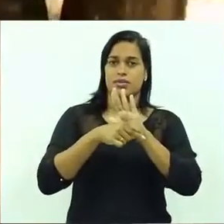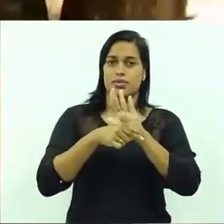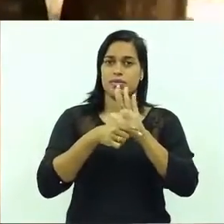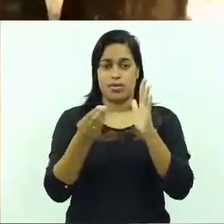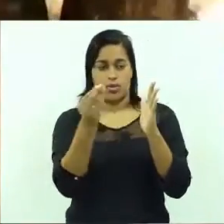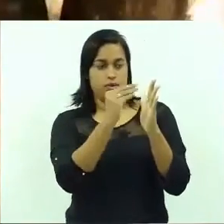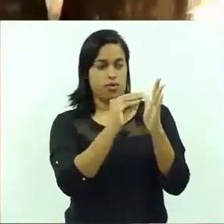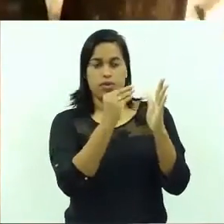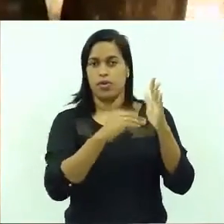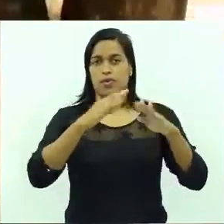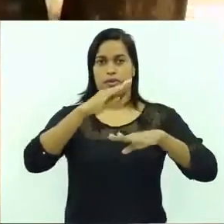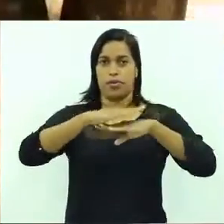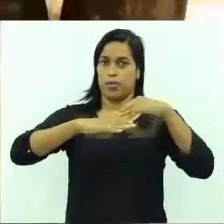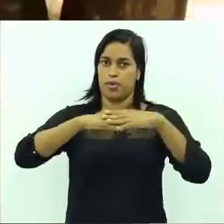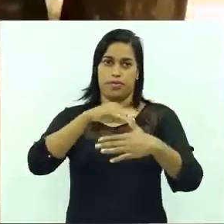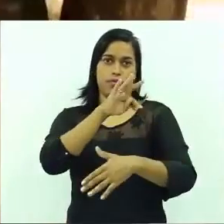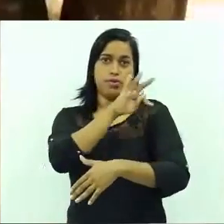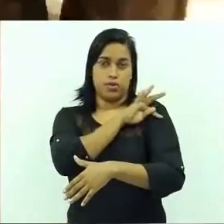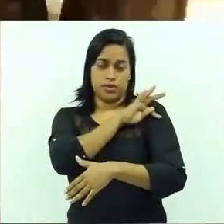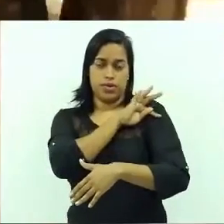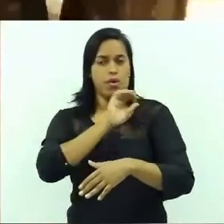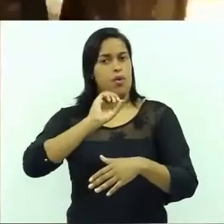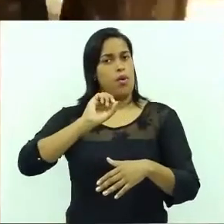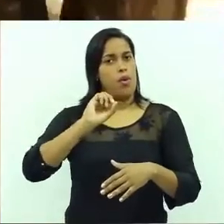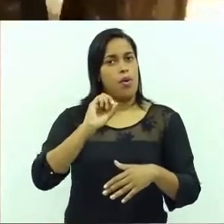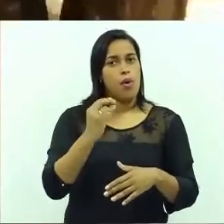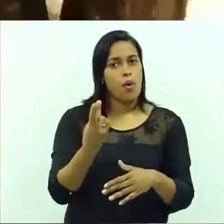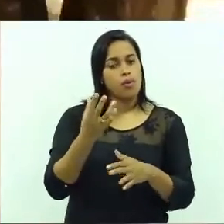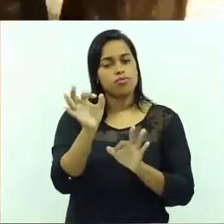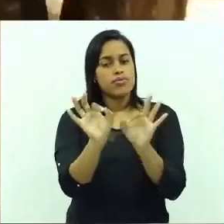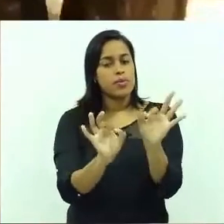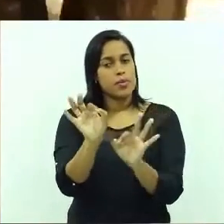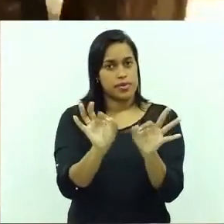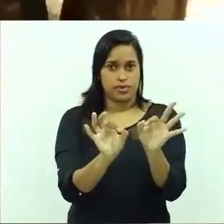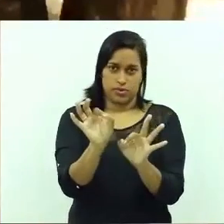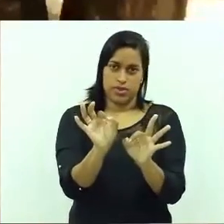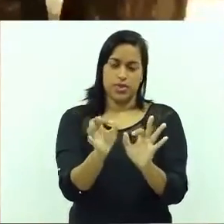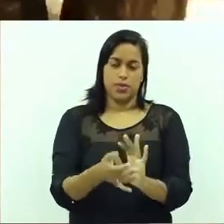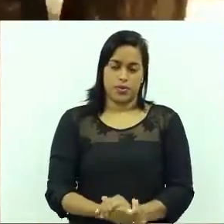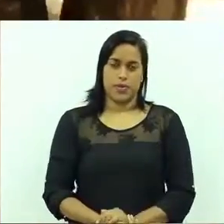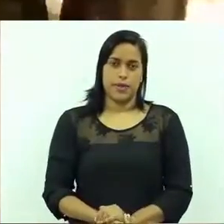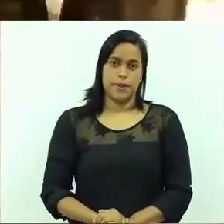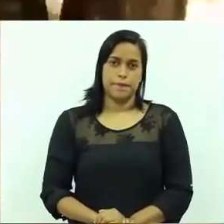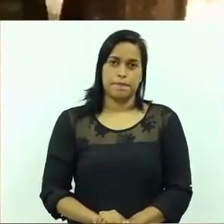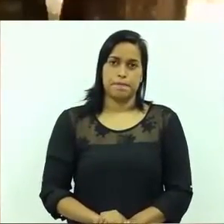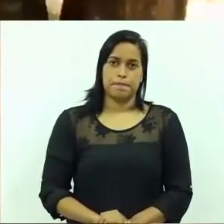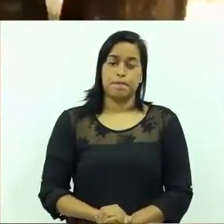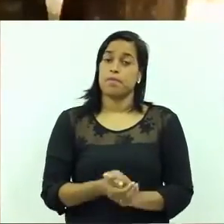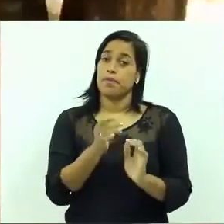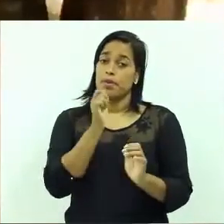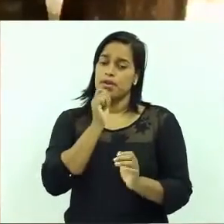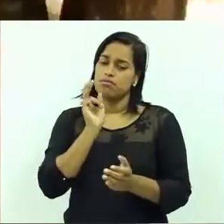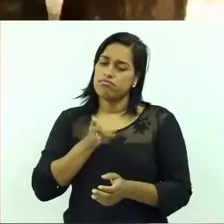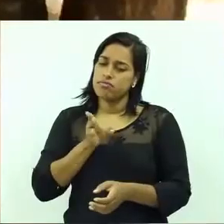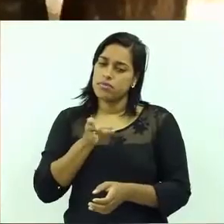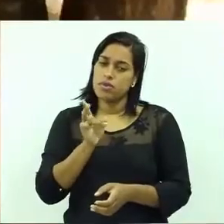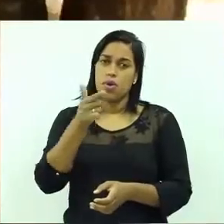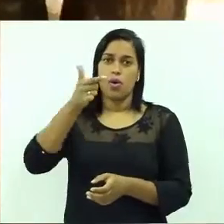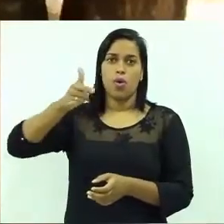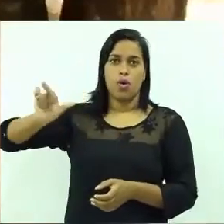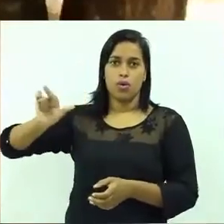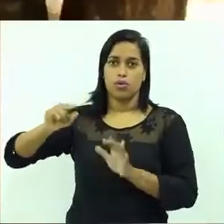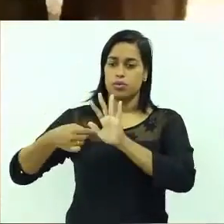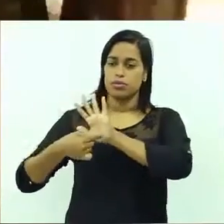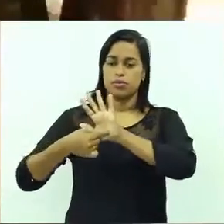se o aspecto for técnico ou se o aspecto for operacional. Ainda na sequência, o próximo item